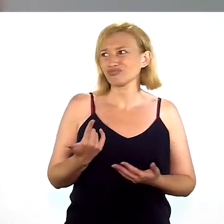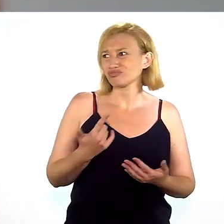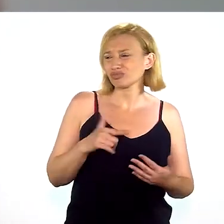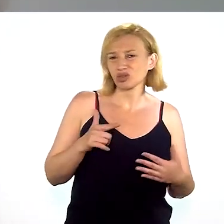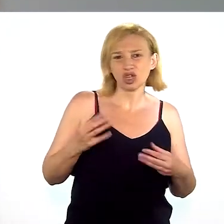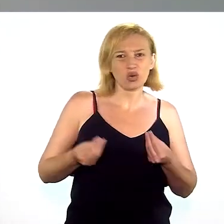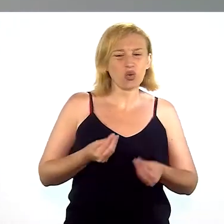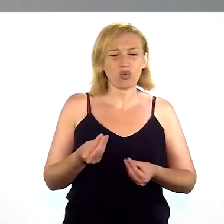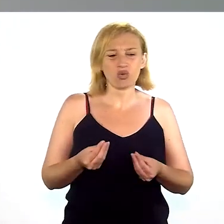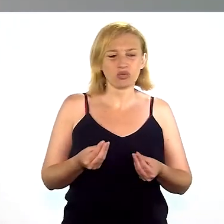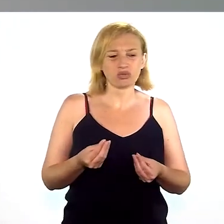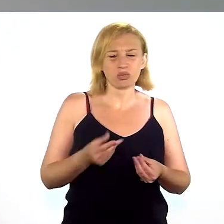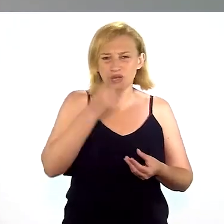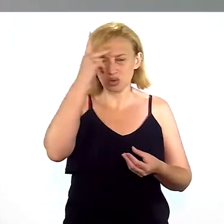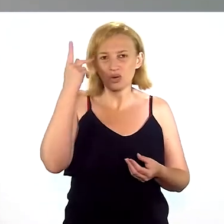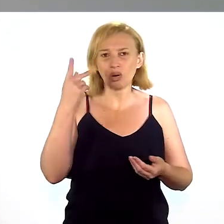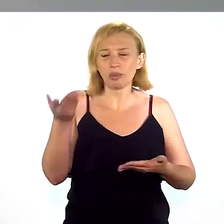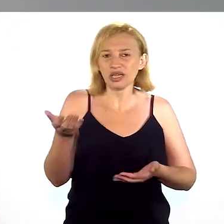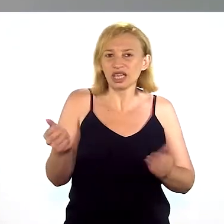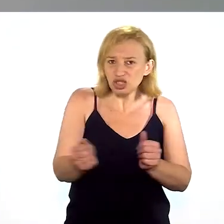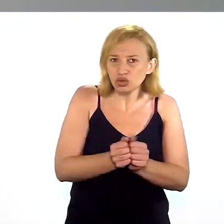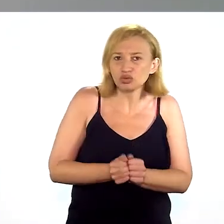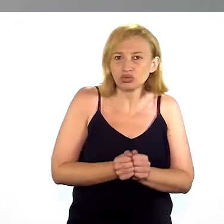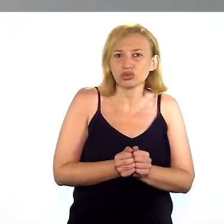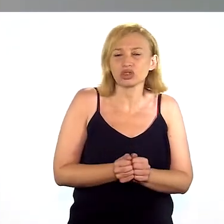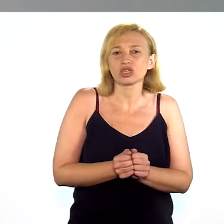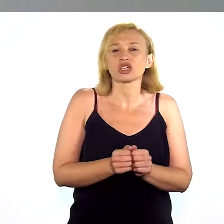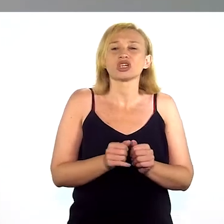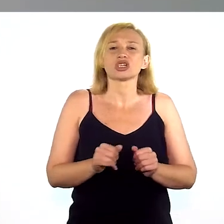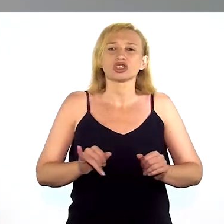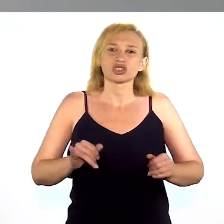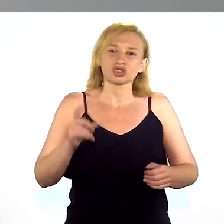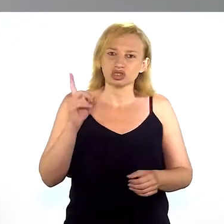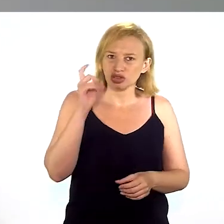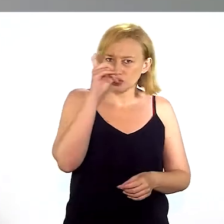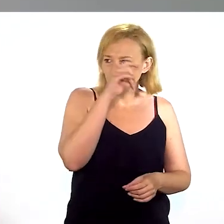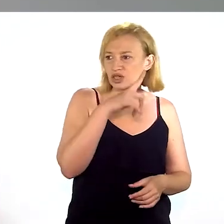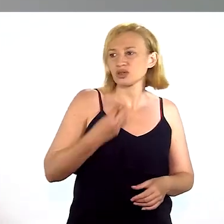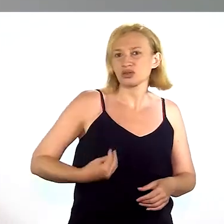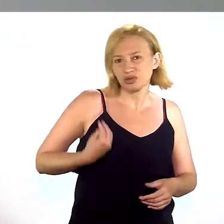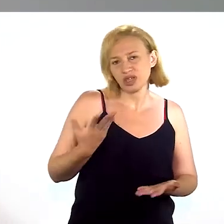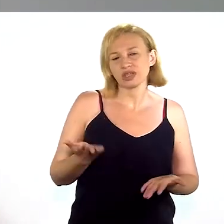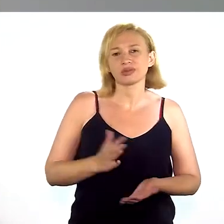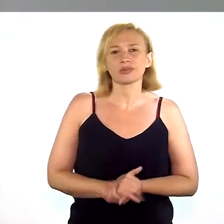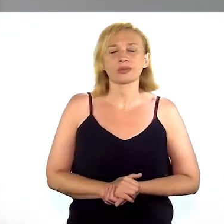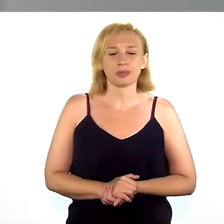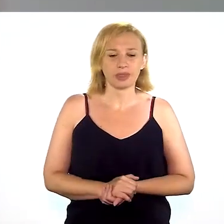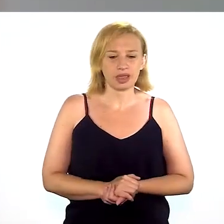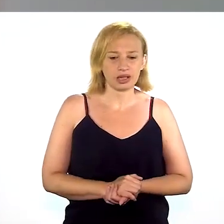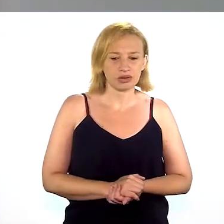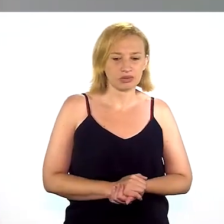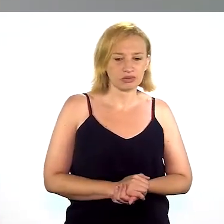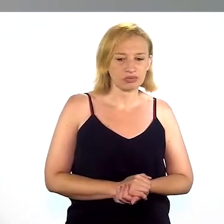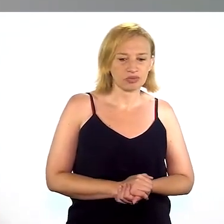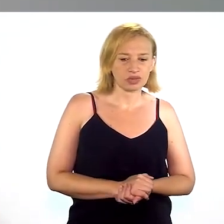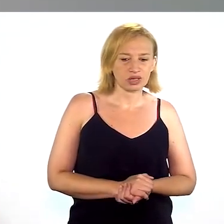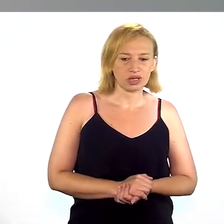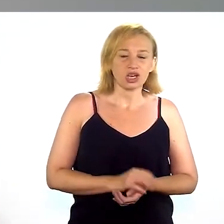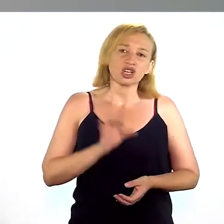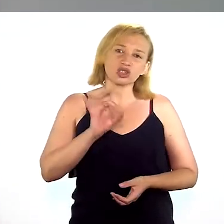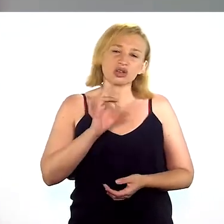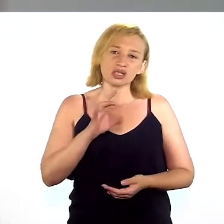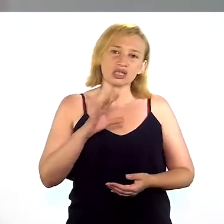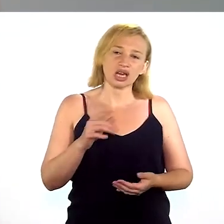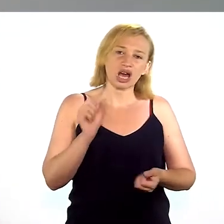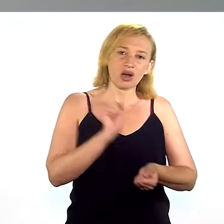sozinhas nesse mundo, sem poder comemorar, sem ter com quem dividir, passando por grandes dificuldades. Eu acho que é isso que mais me marcou. A cena que ela